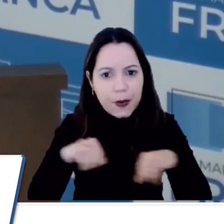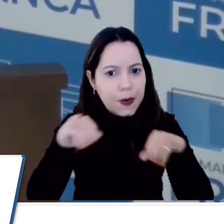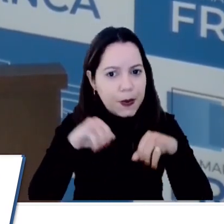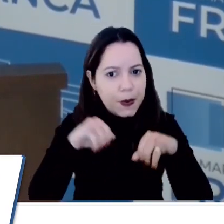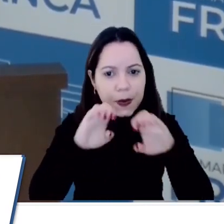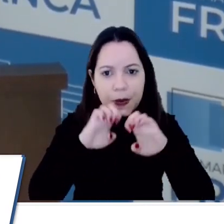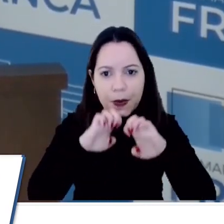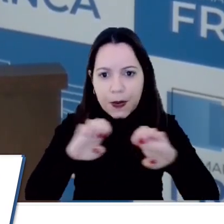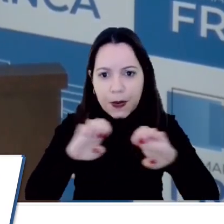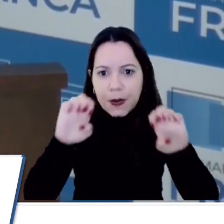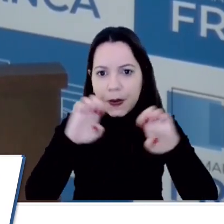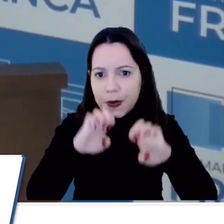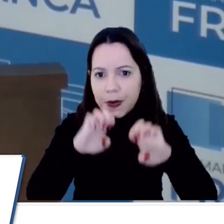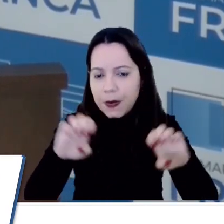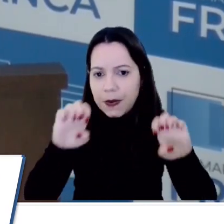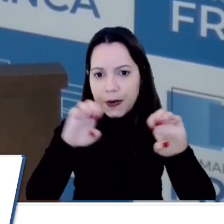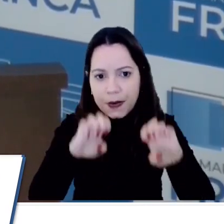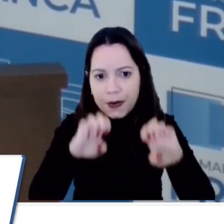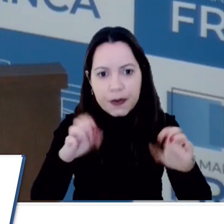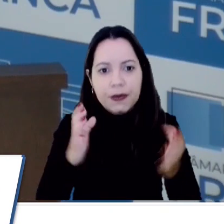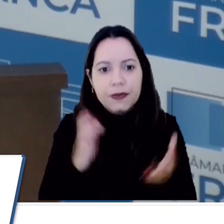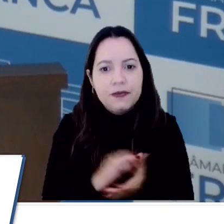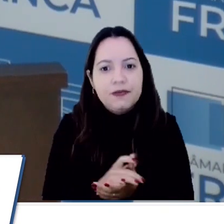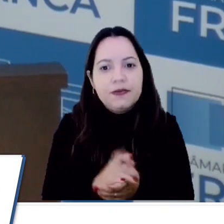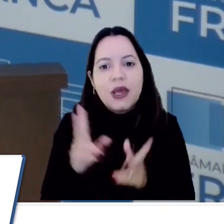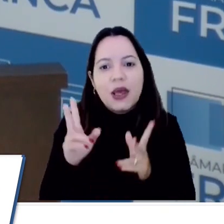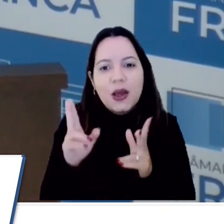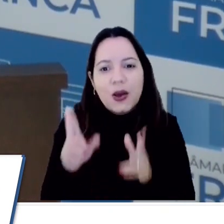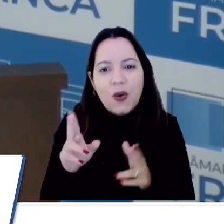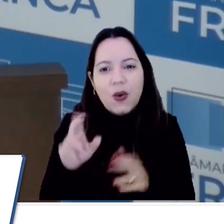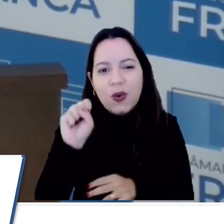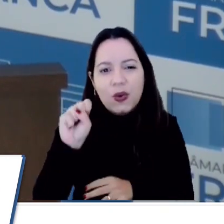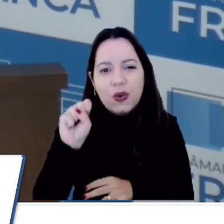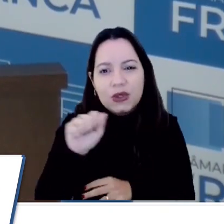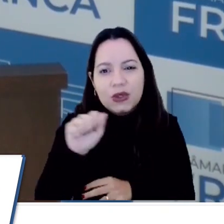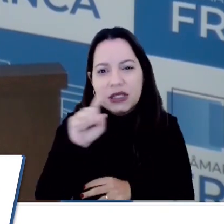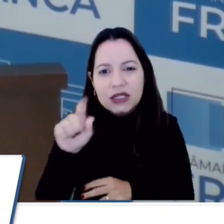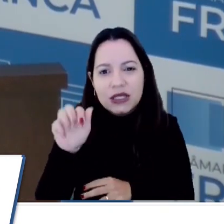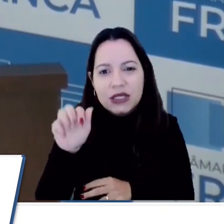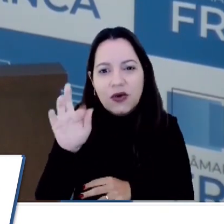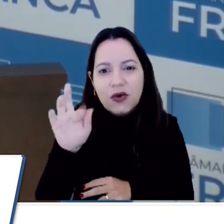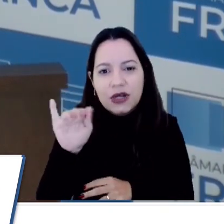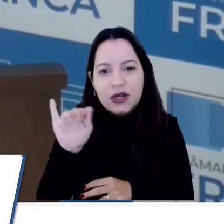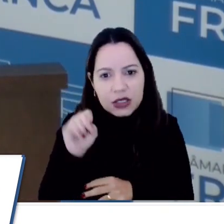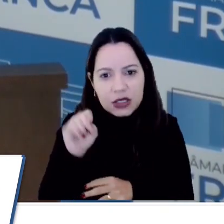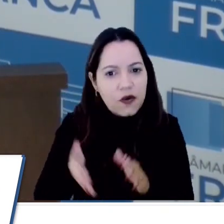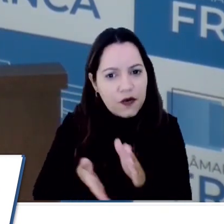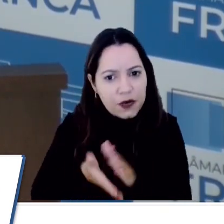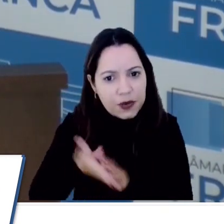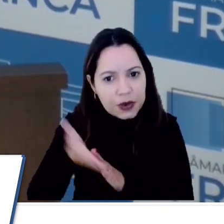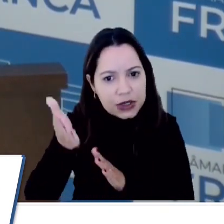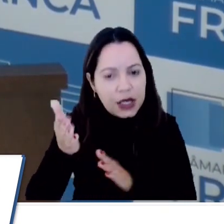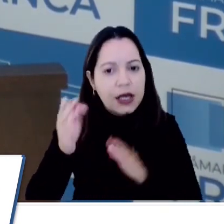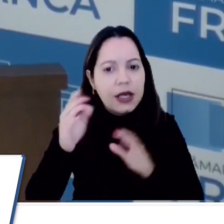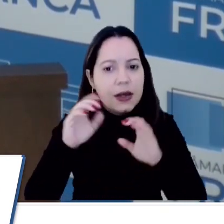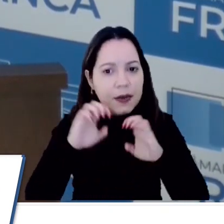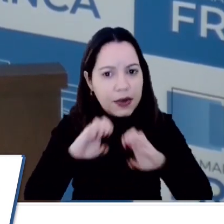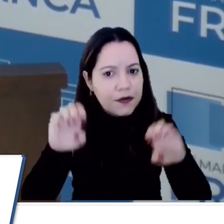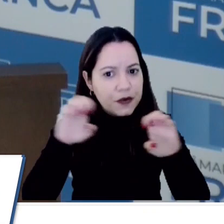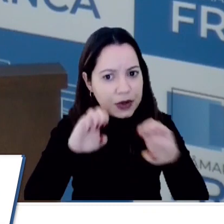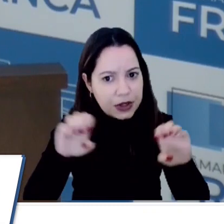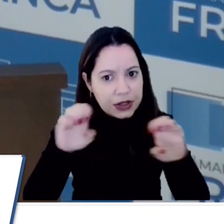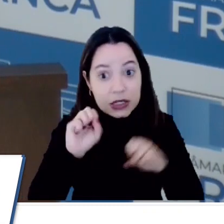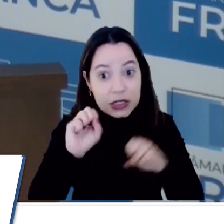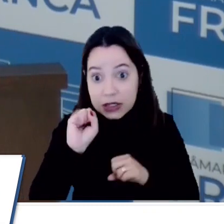Como diria São Francisco, vamos sair para evangelizar, e se precisarmos, nós usamos